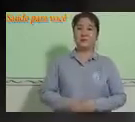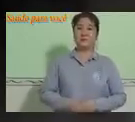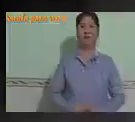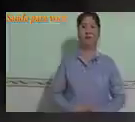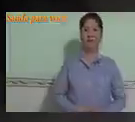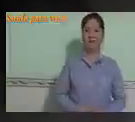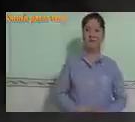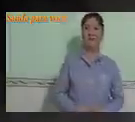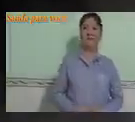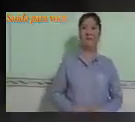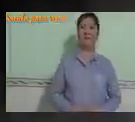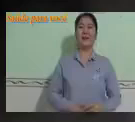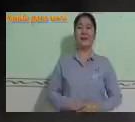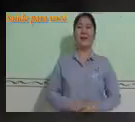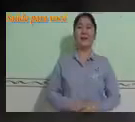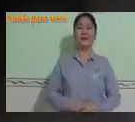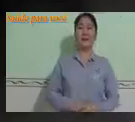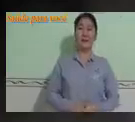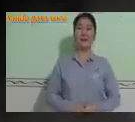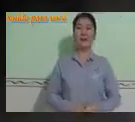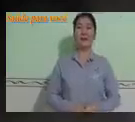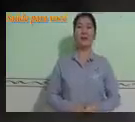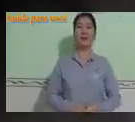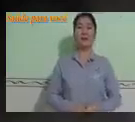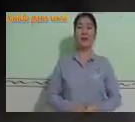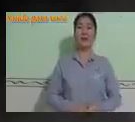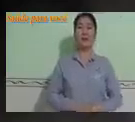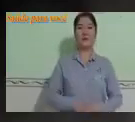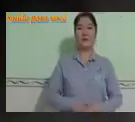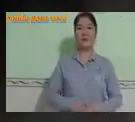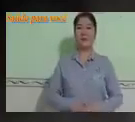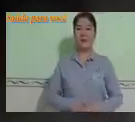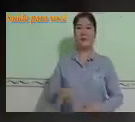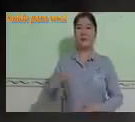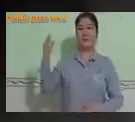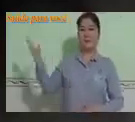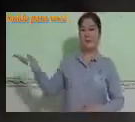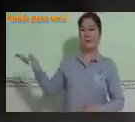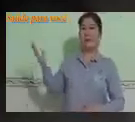Fazer uma alimentação rica em zinco, vitamina E e alimentos que aumenta